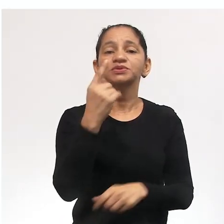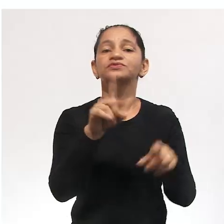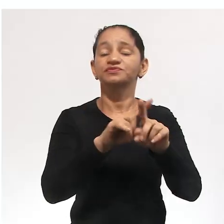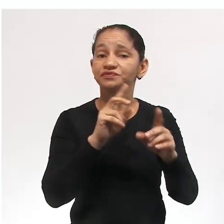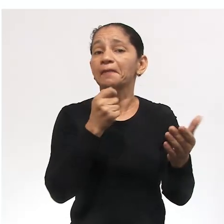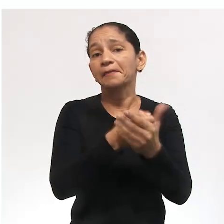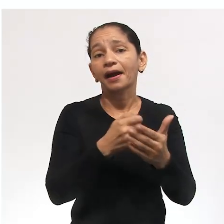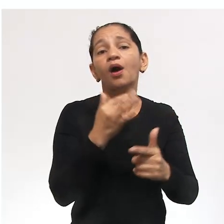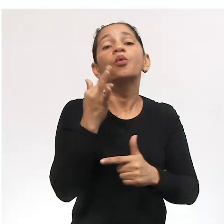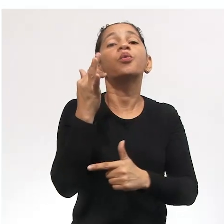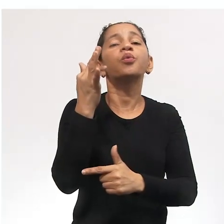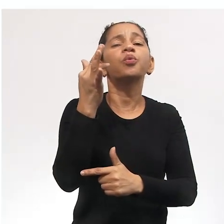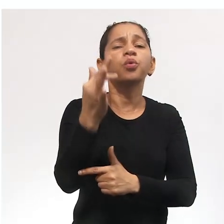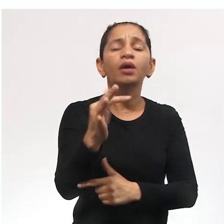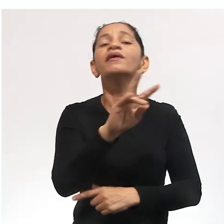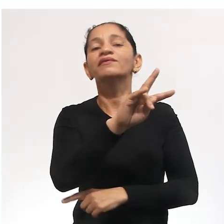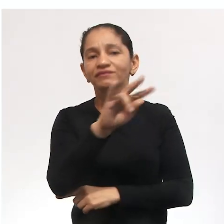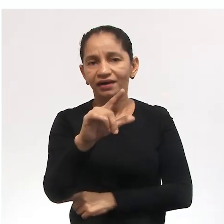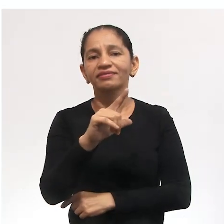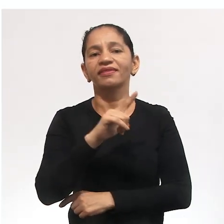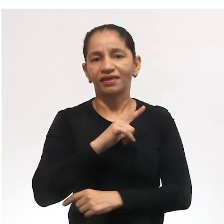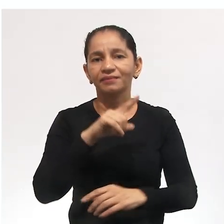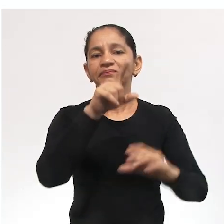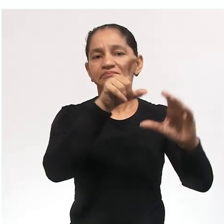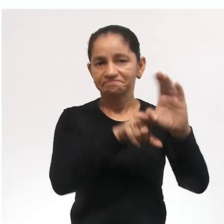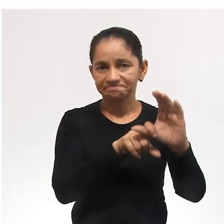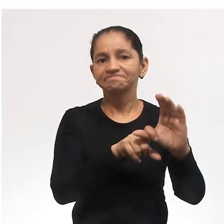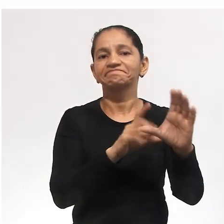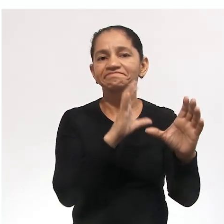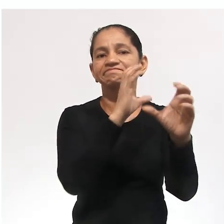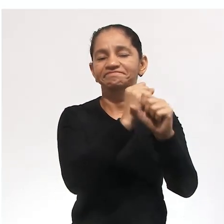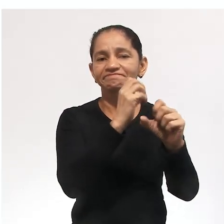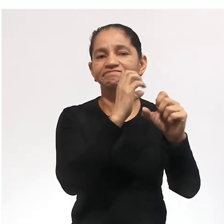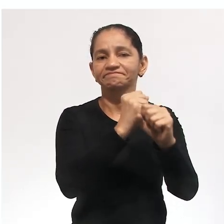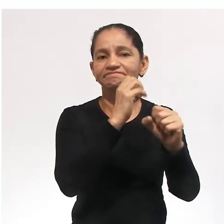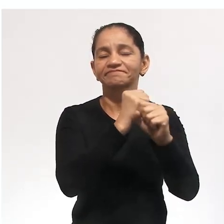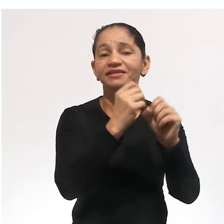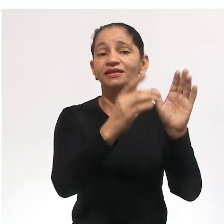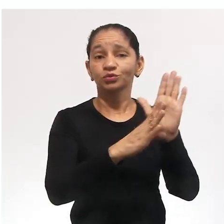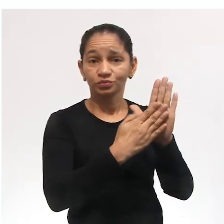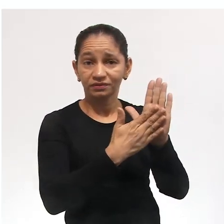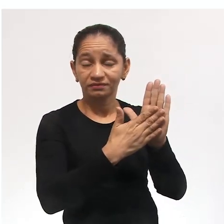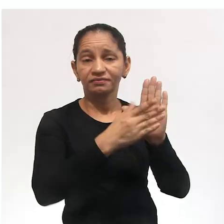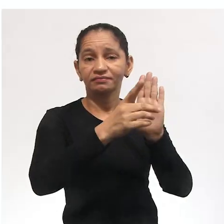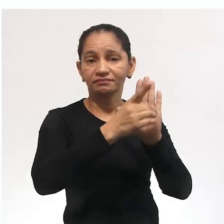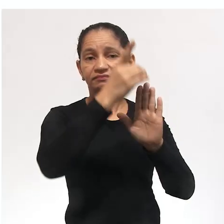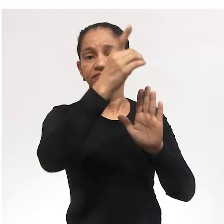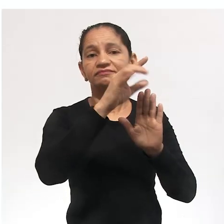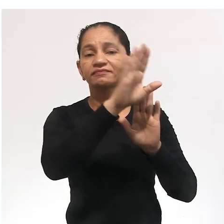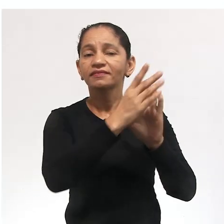a gente vai pagar. E no nosso patrimônio líquido, a gente tem aqui as contas que vão